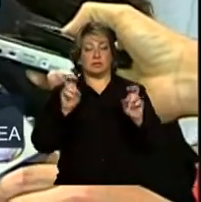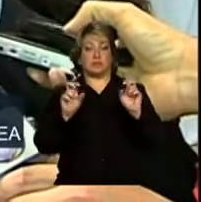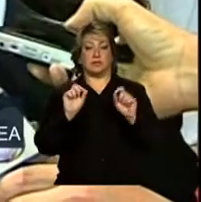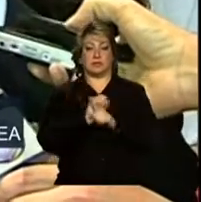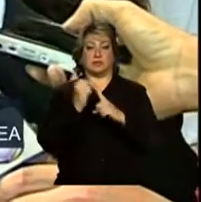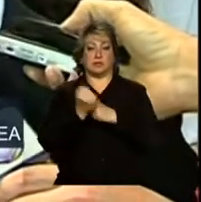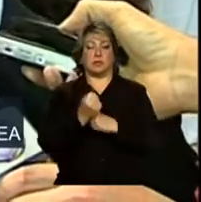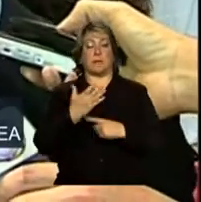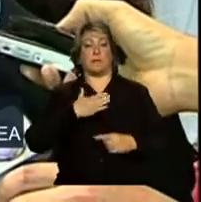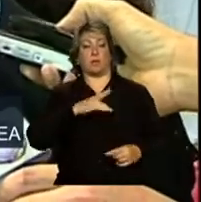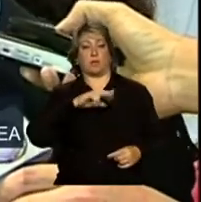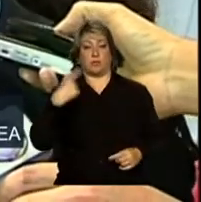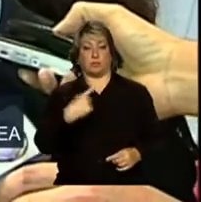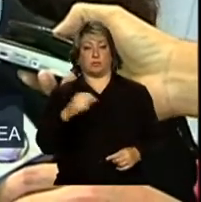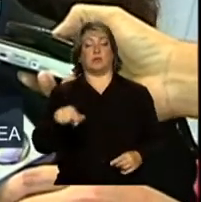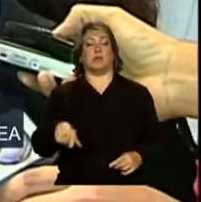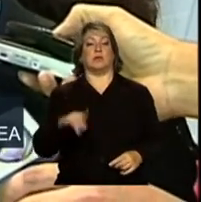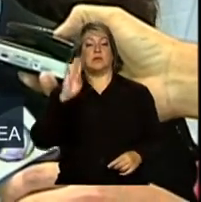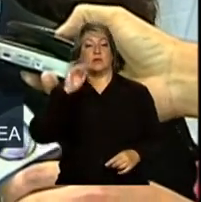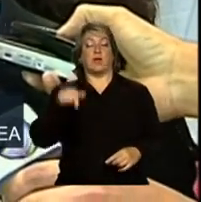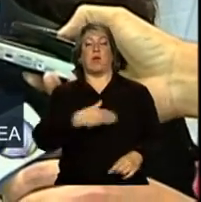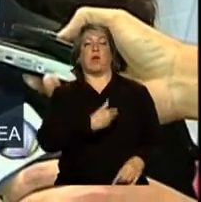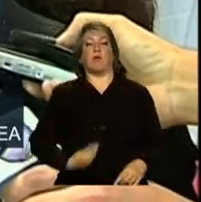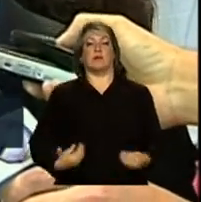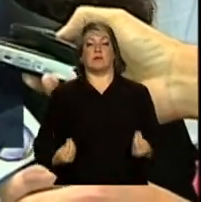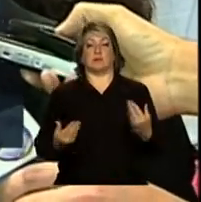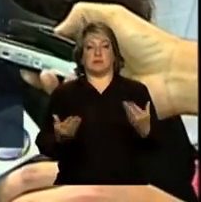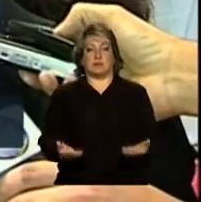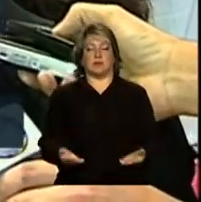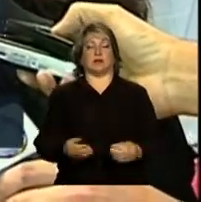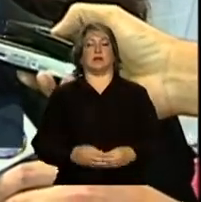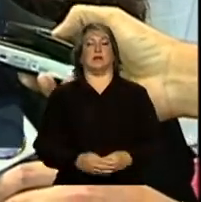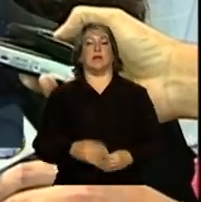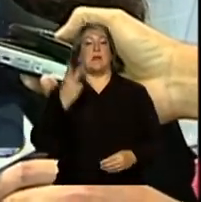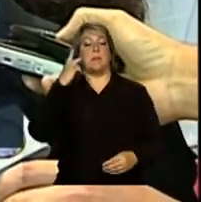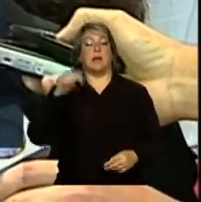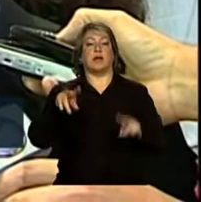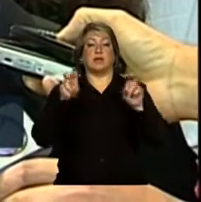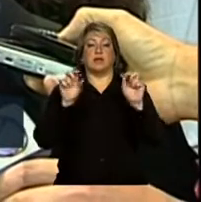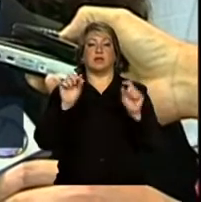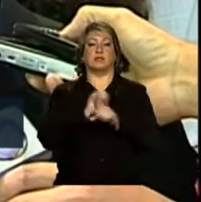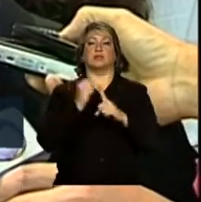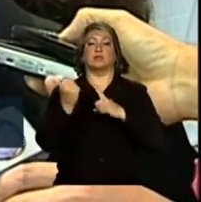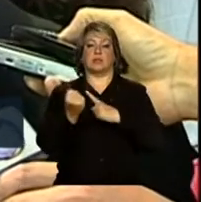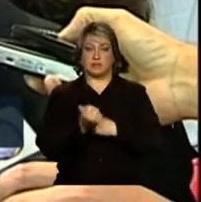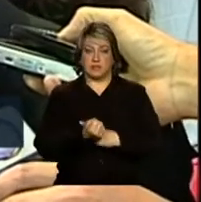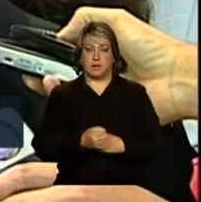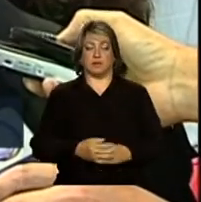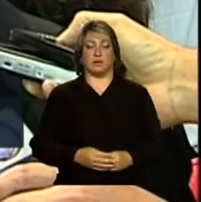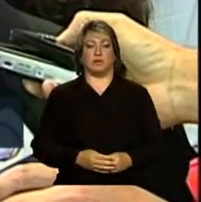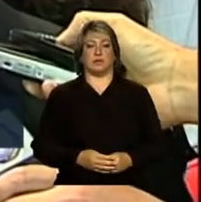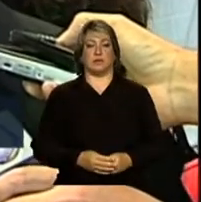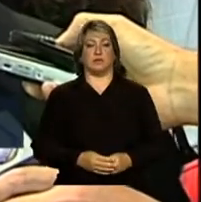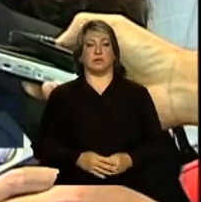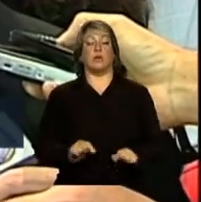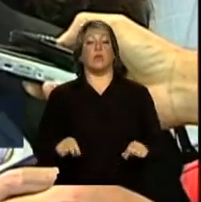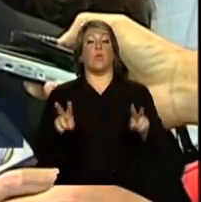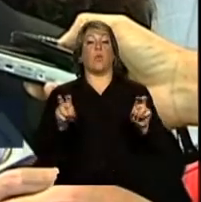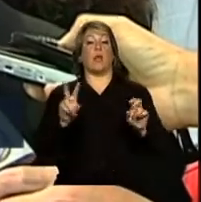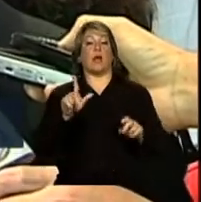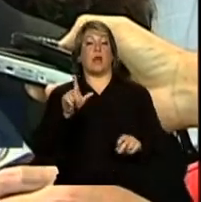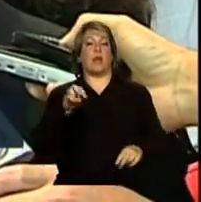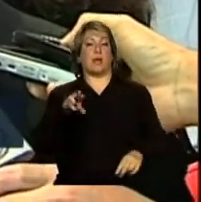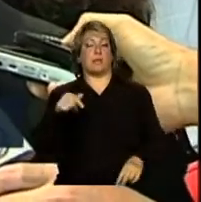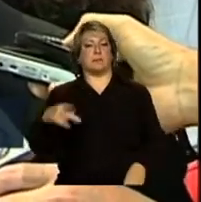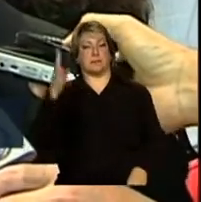ênfase que esse governo dá à questão social. O lema do Brasil